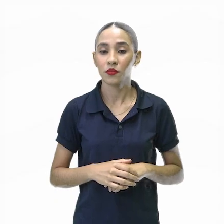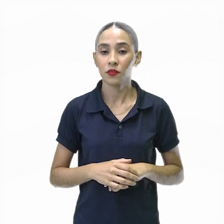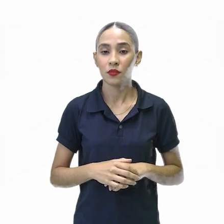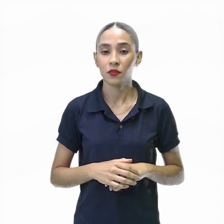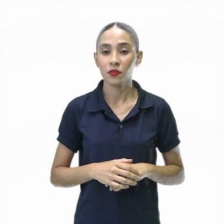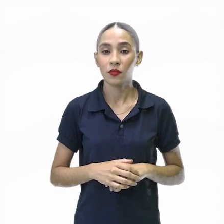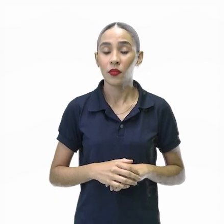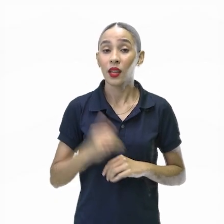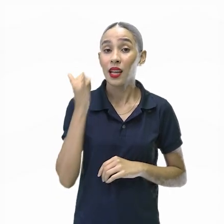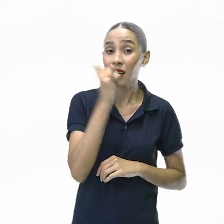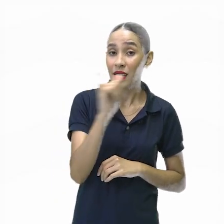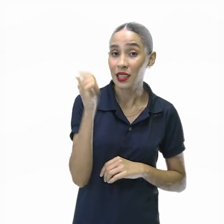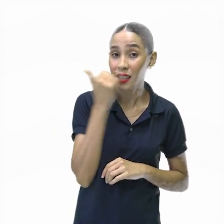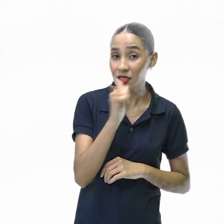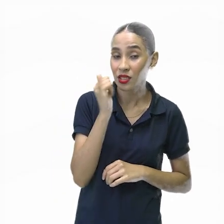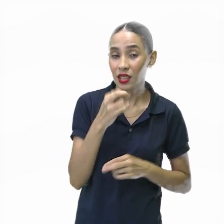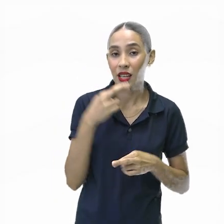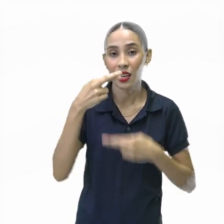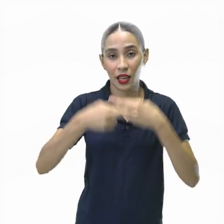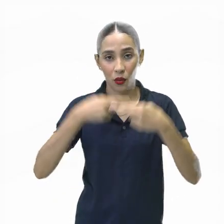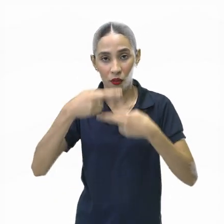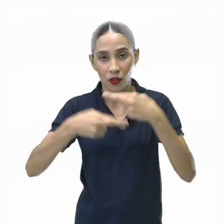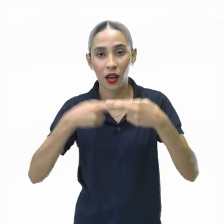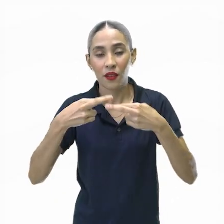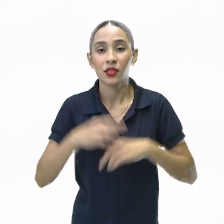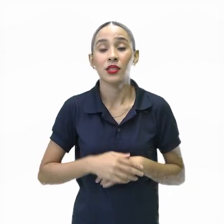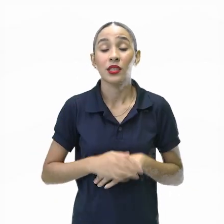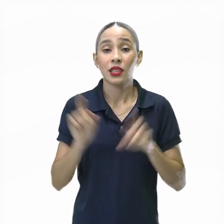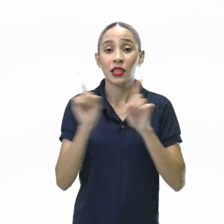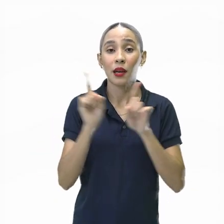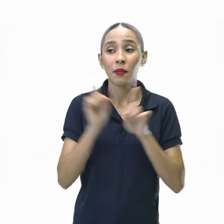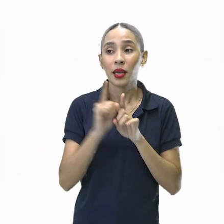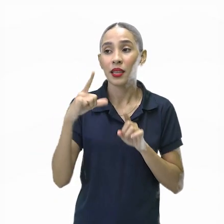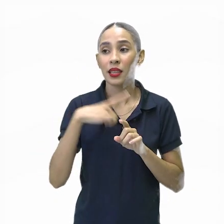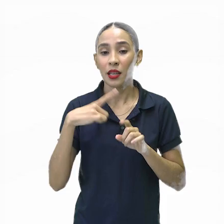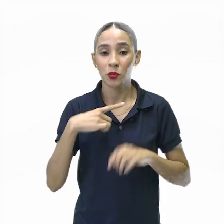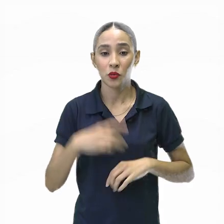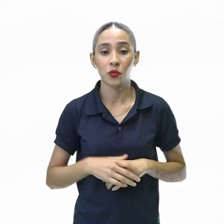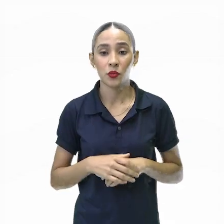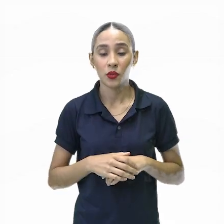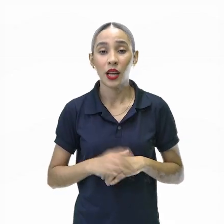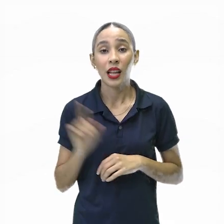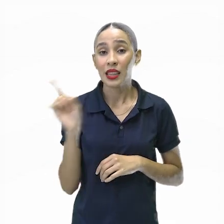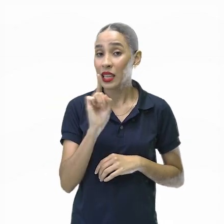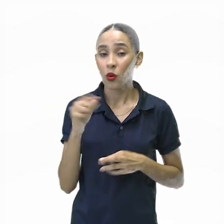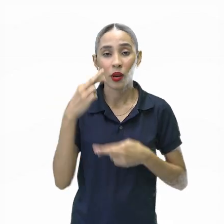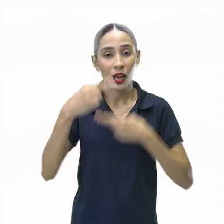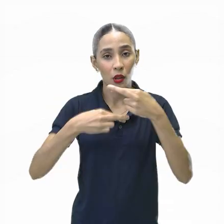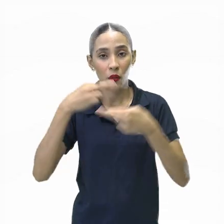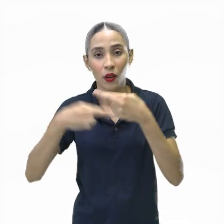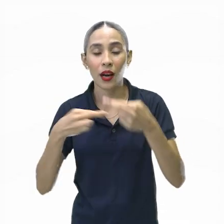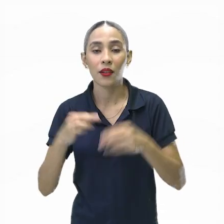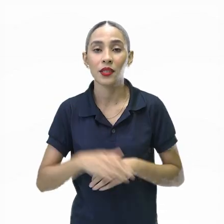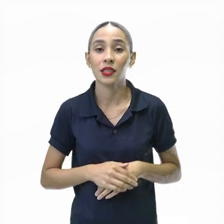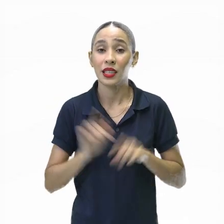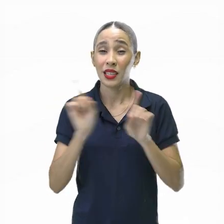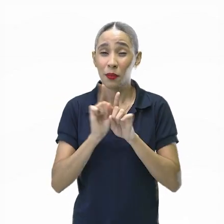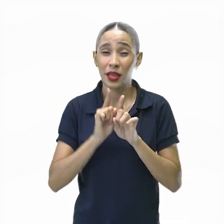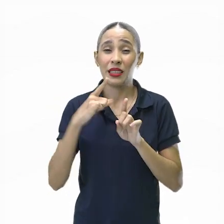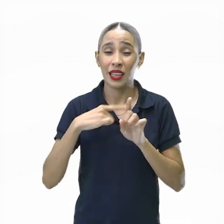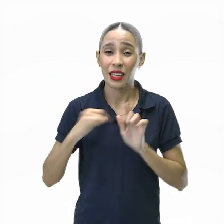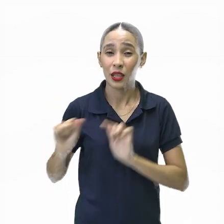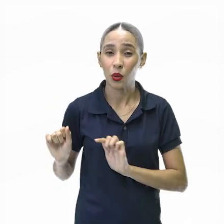o que envolve as energias renováveis, temos aí também as não renováveis,